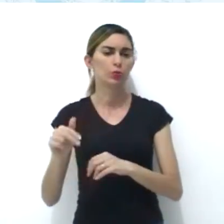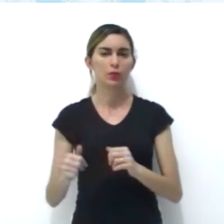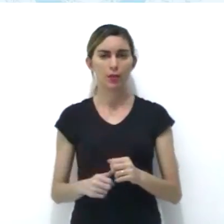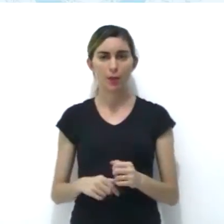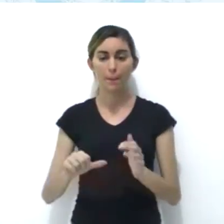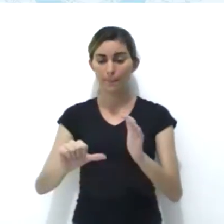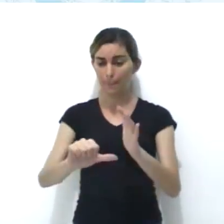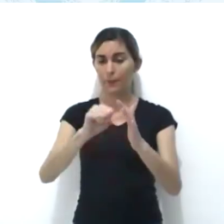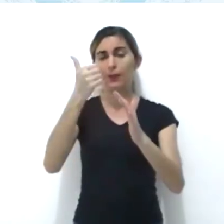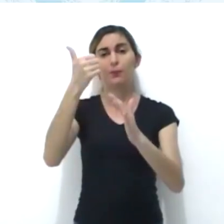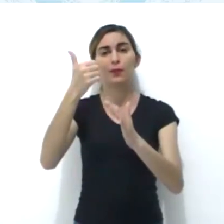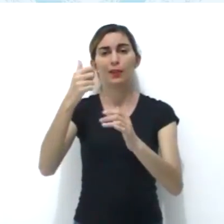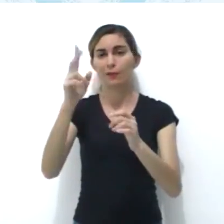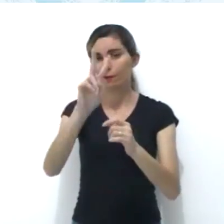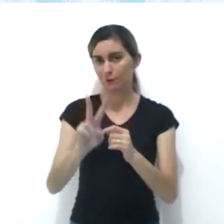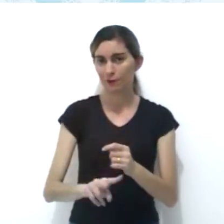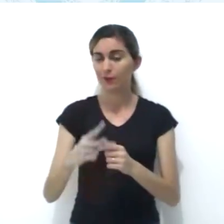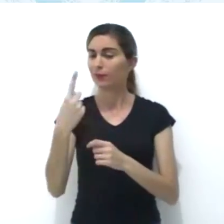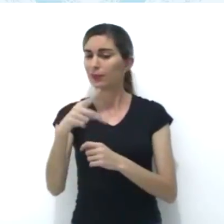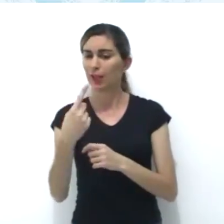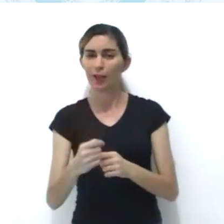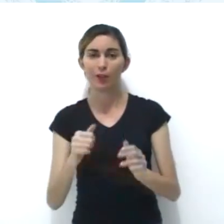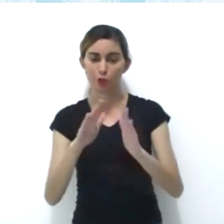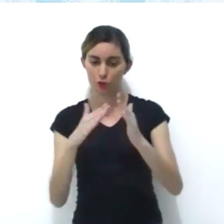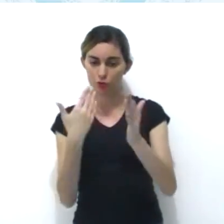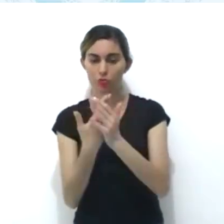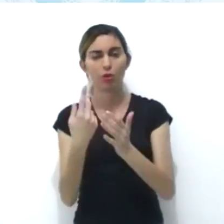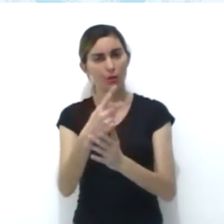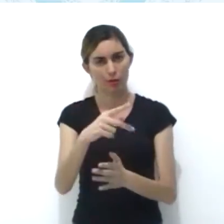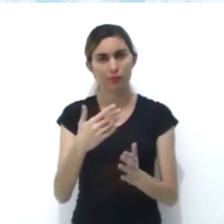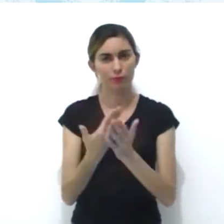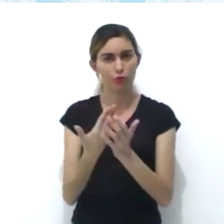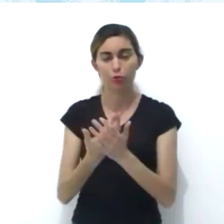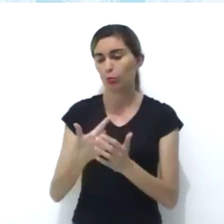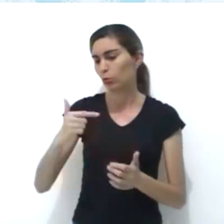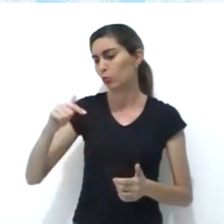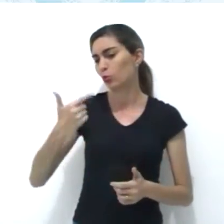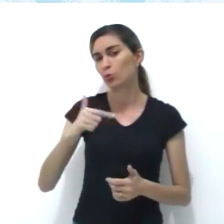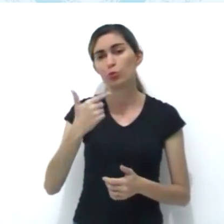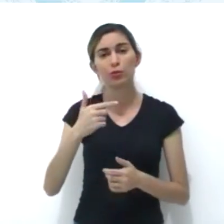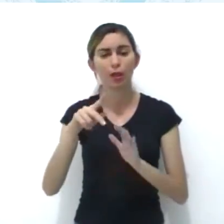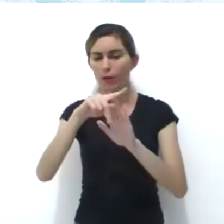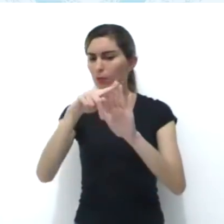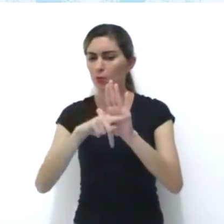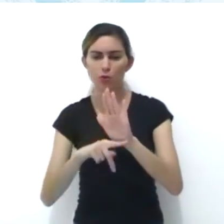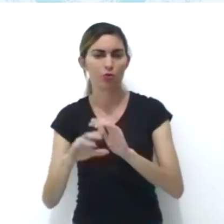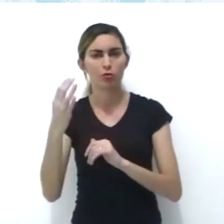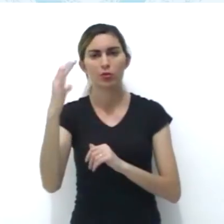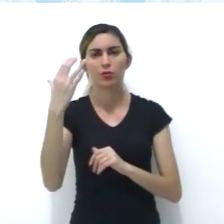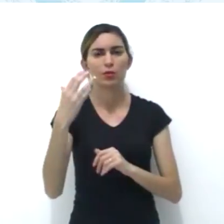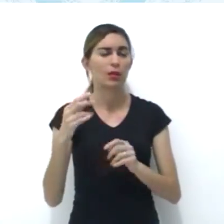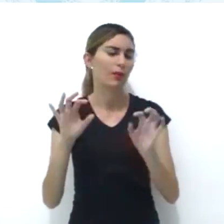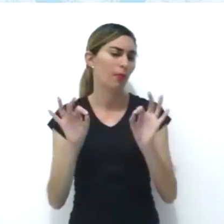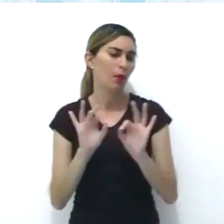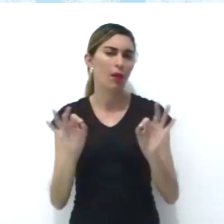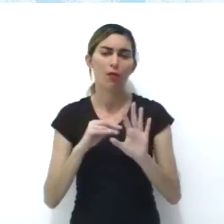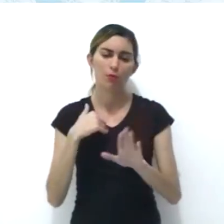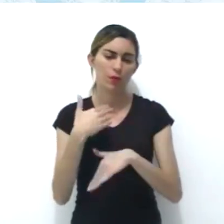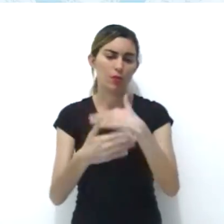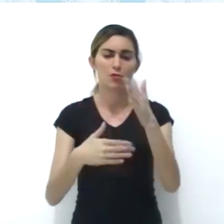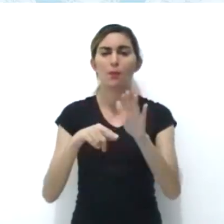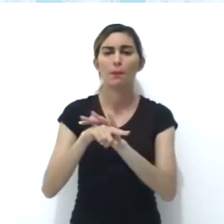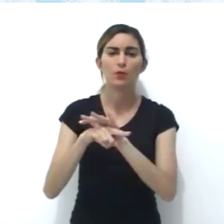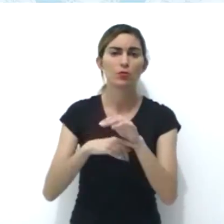científica. Foi o primeiro contato dela. A escola onde ela estuda não tem projetos científicos,